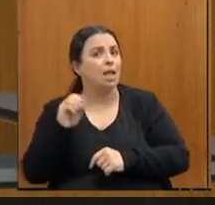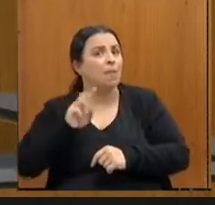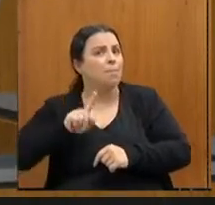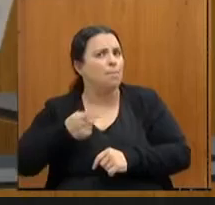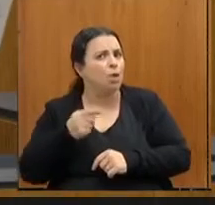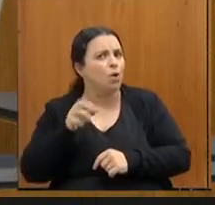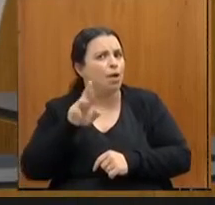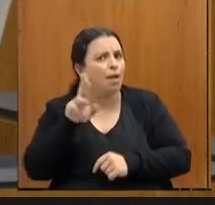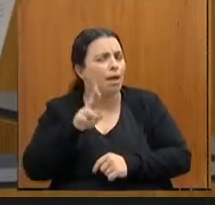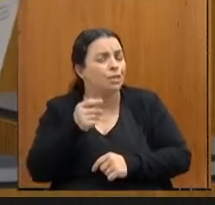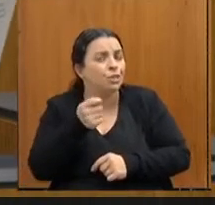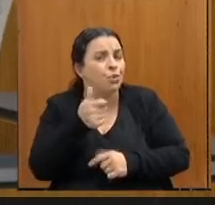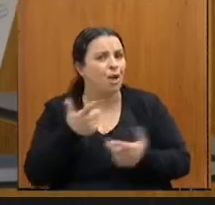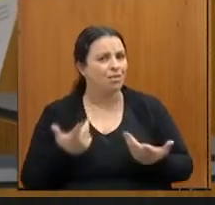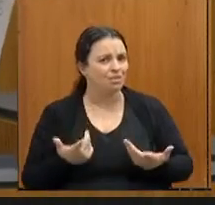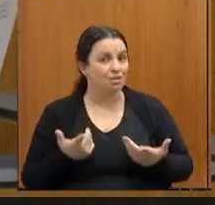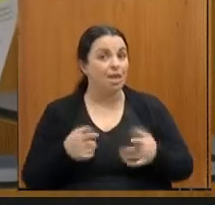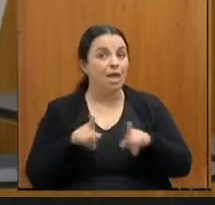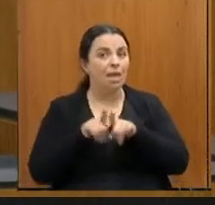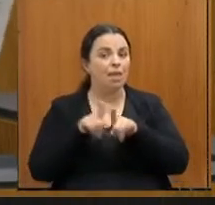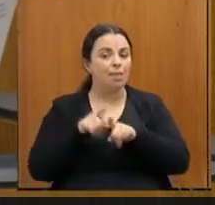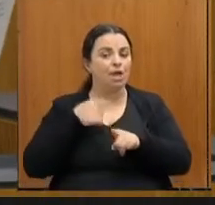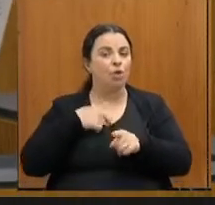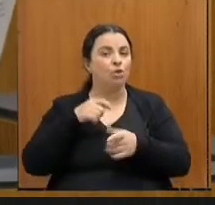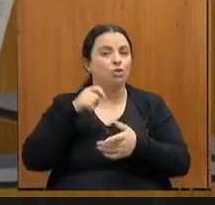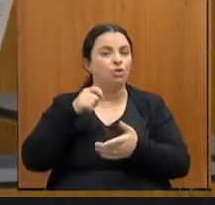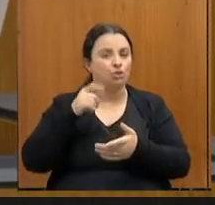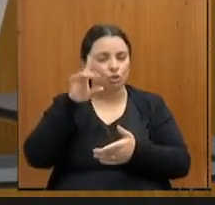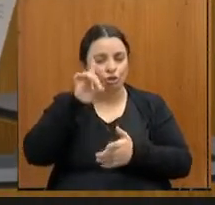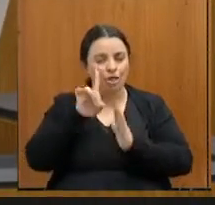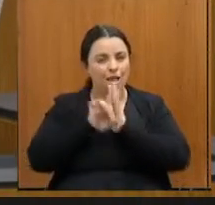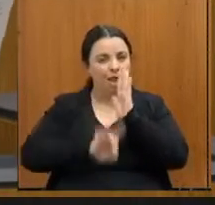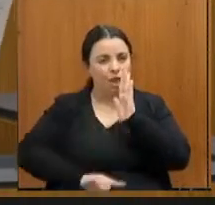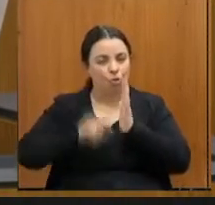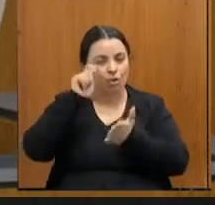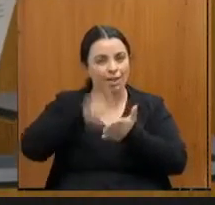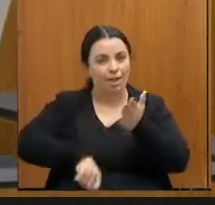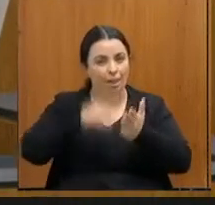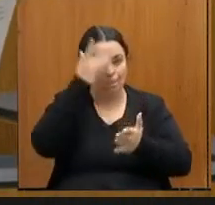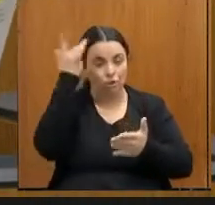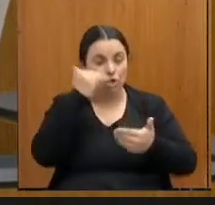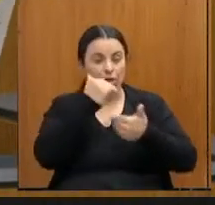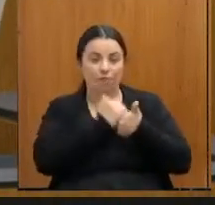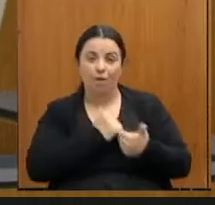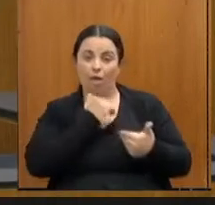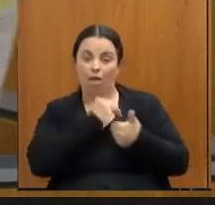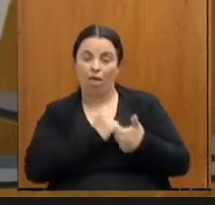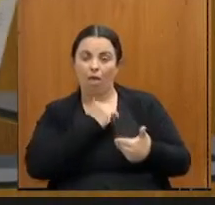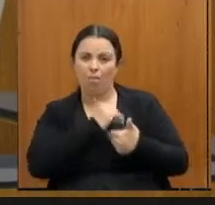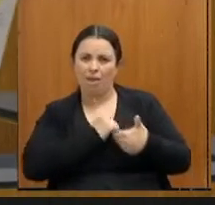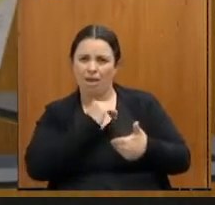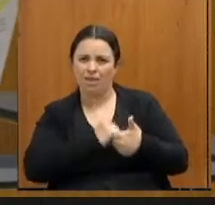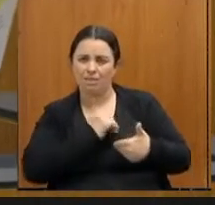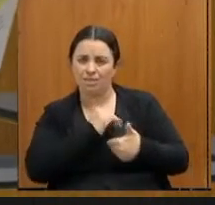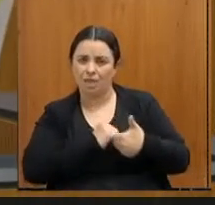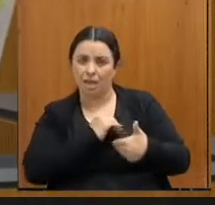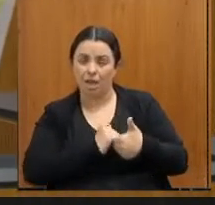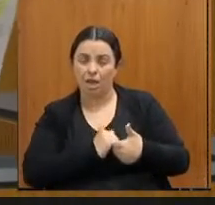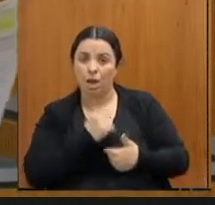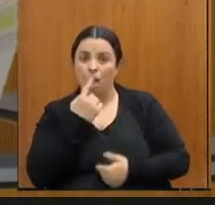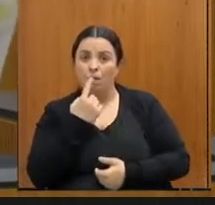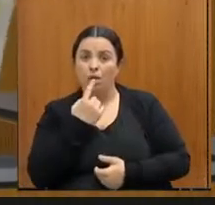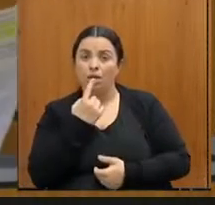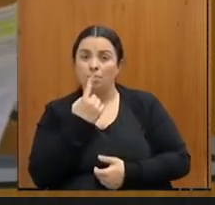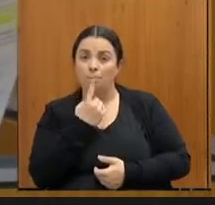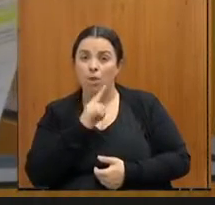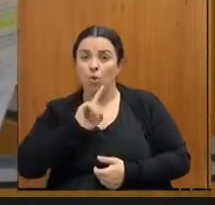eu tenho o direito de contratar alguém que vai me aconselhar em 104 sessões ao custo de 1.500 reais